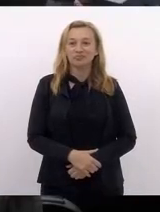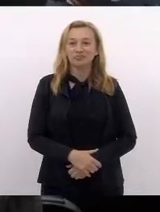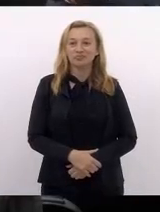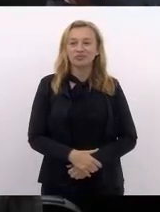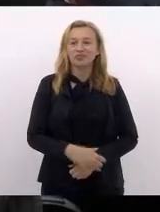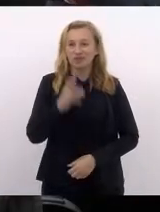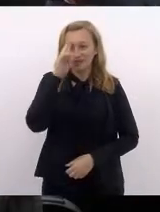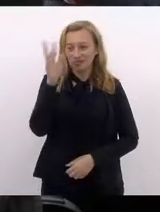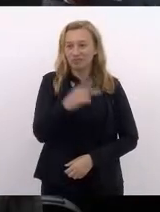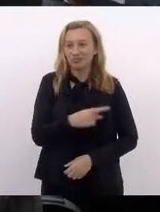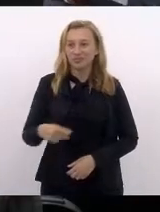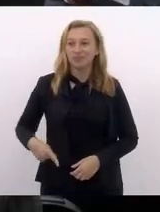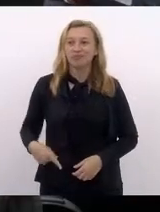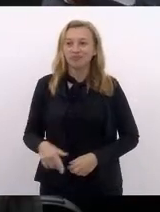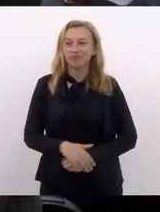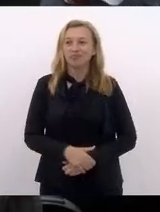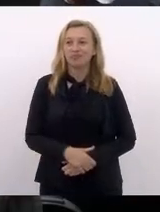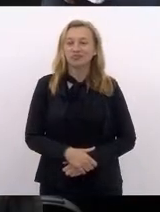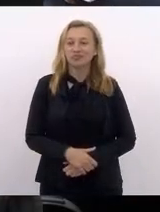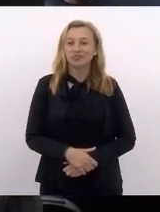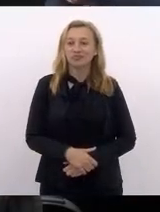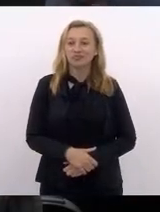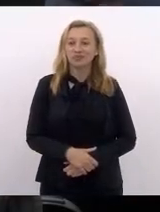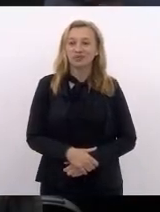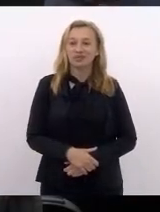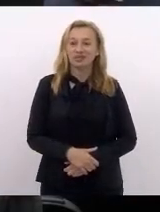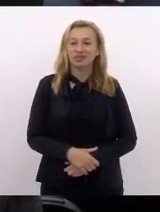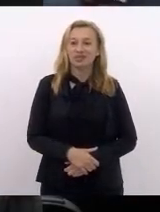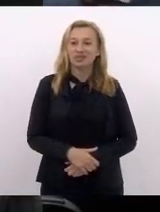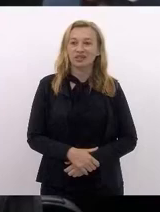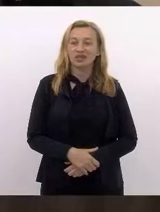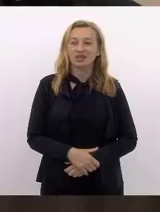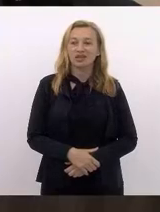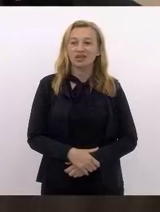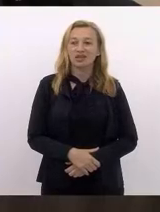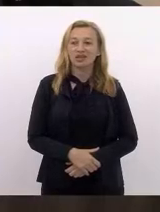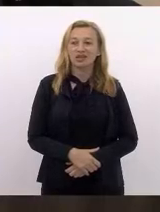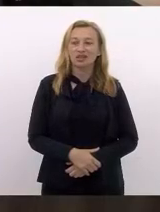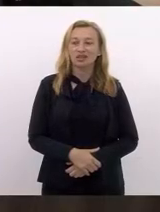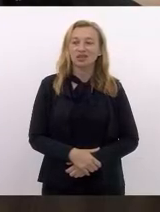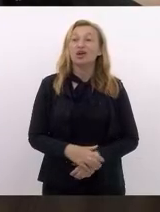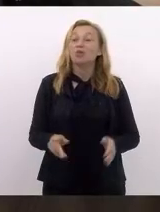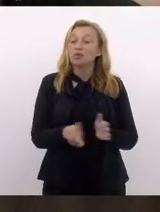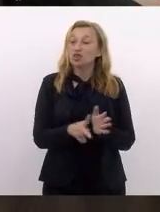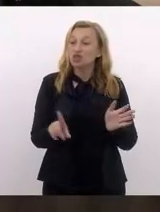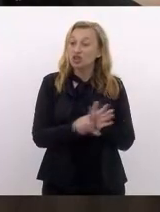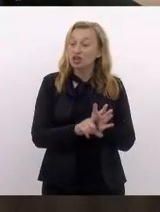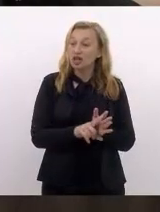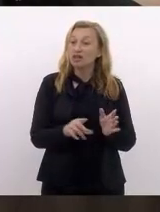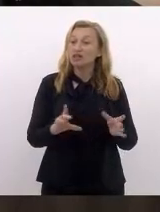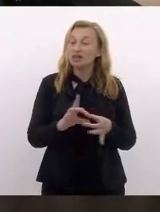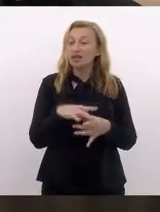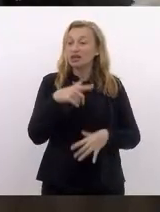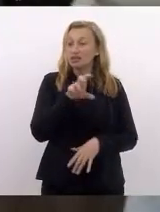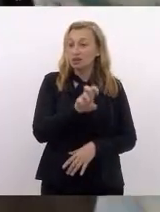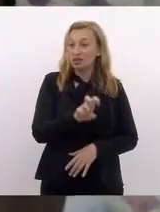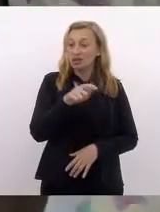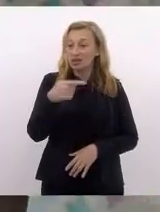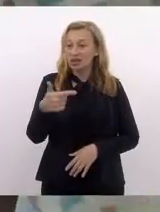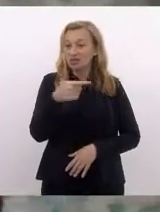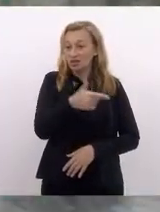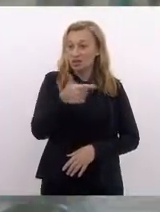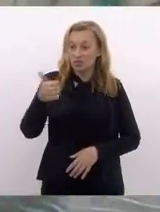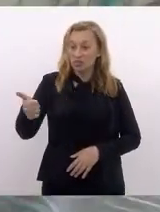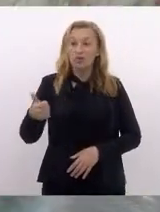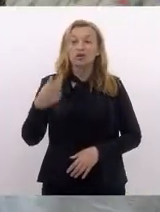seu presidente o táxi do parecer ao projeto de lei complementar 57 2021